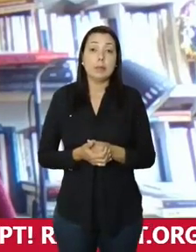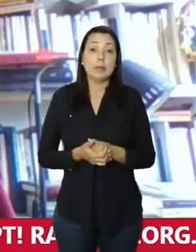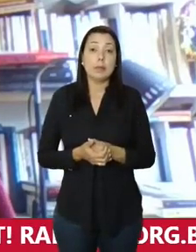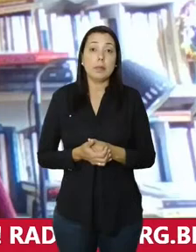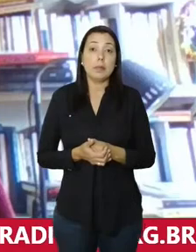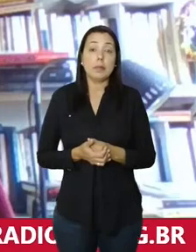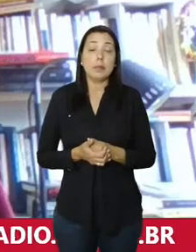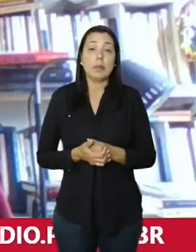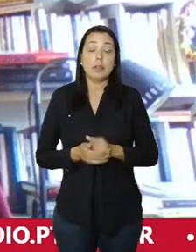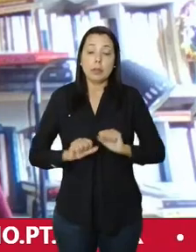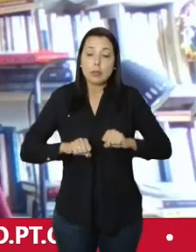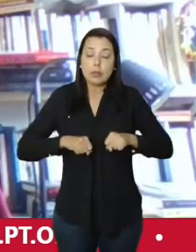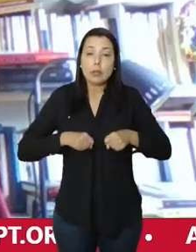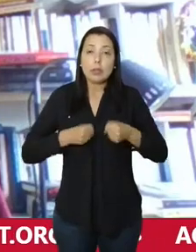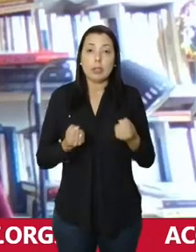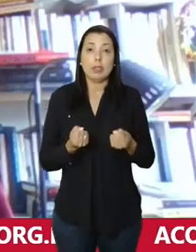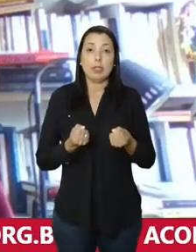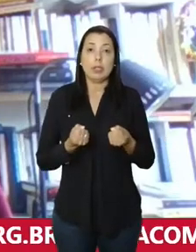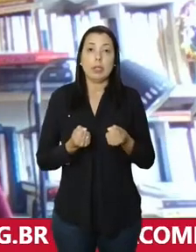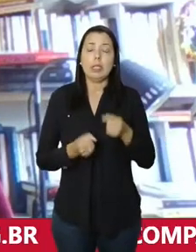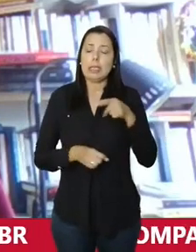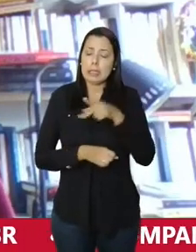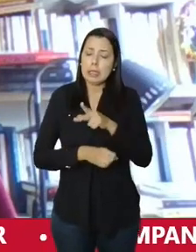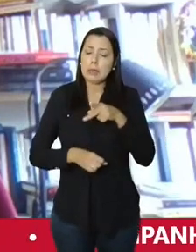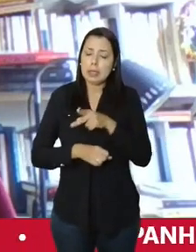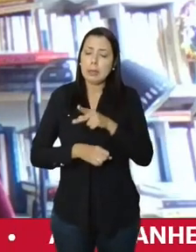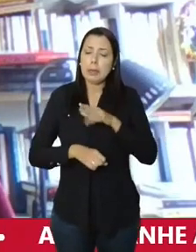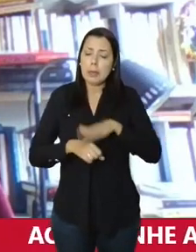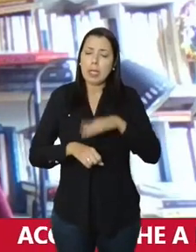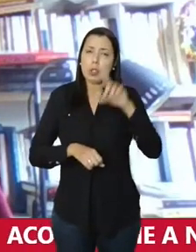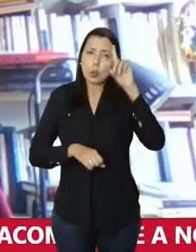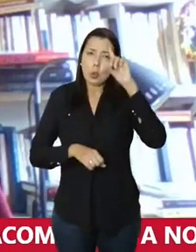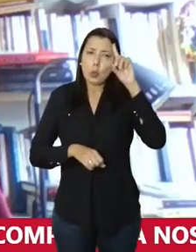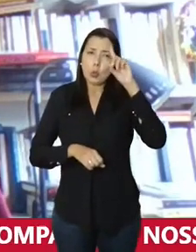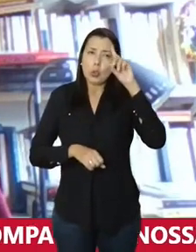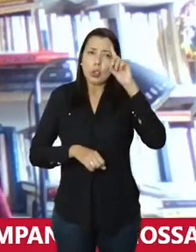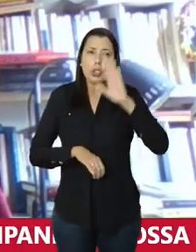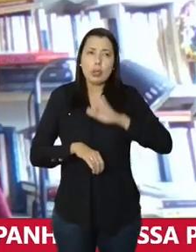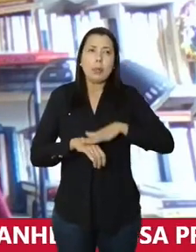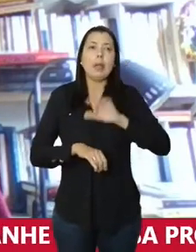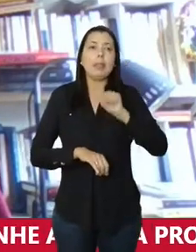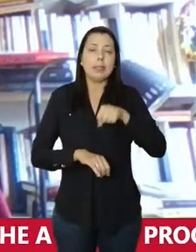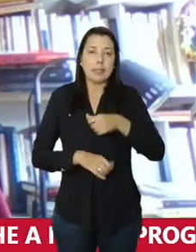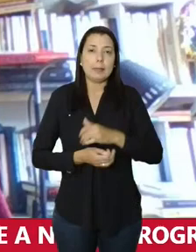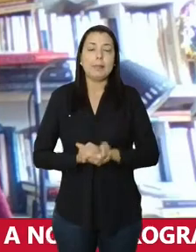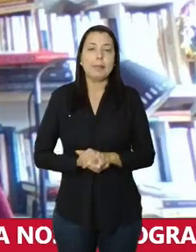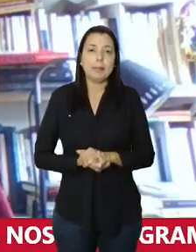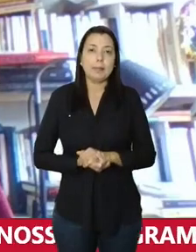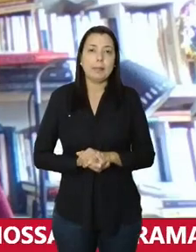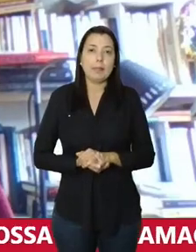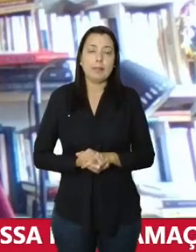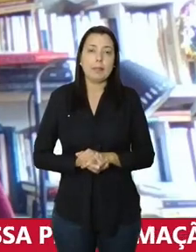nos fortalecermos cada vez mais, cada dia mais,